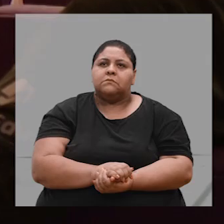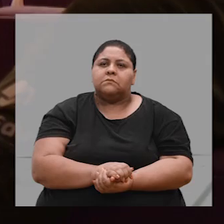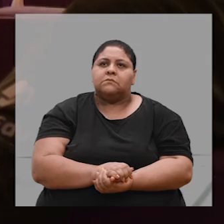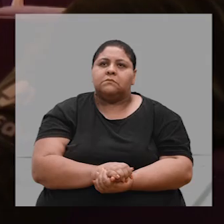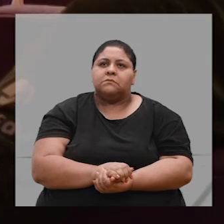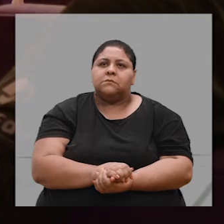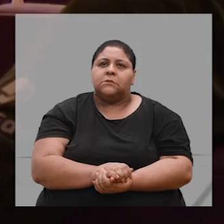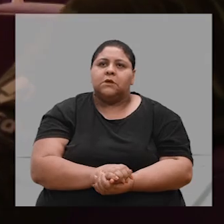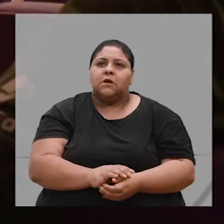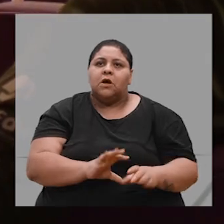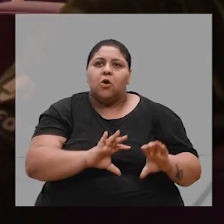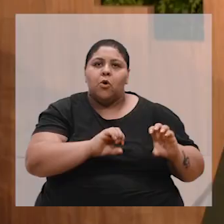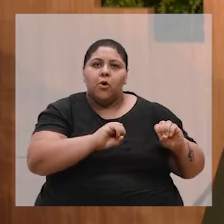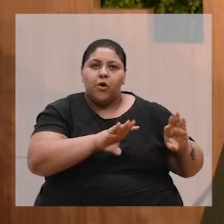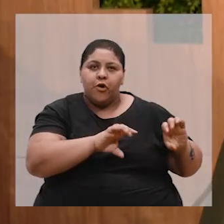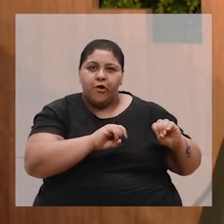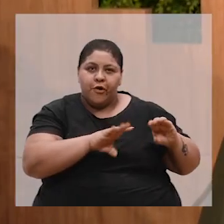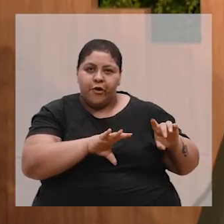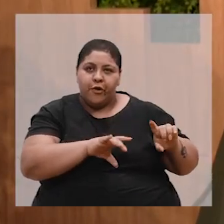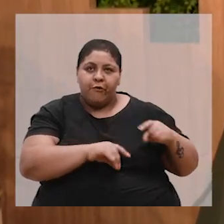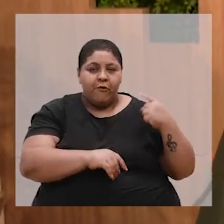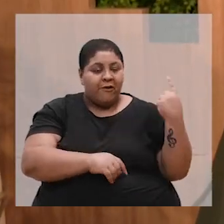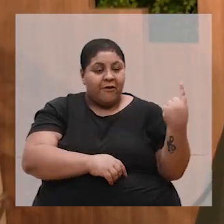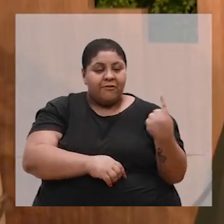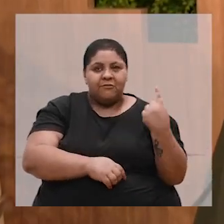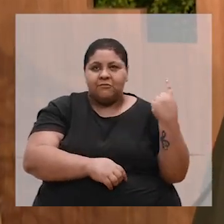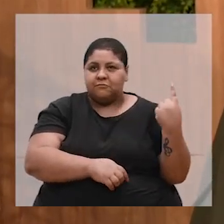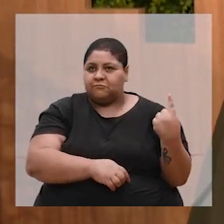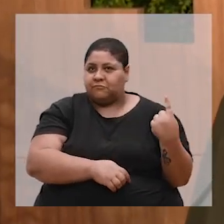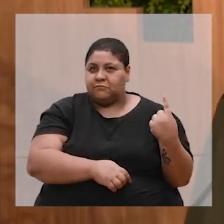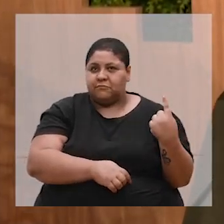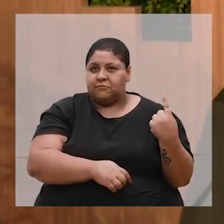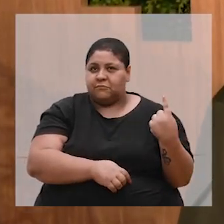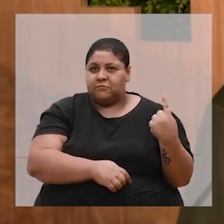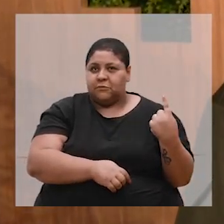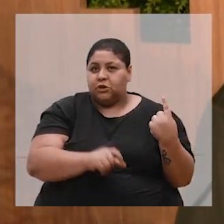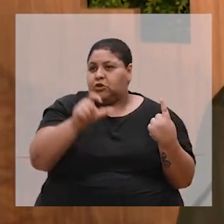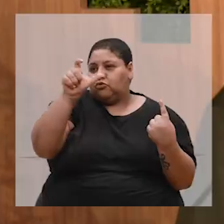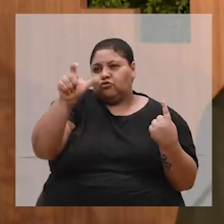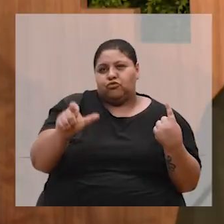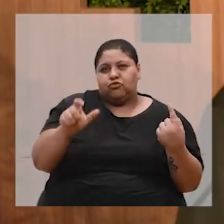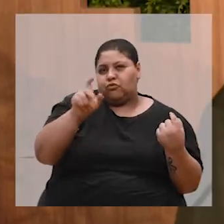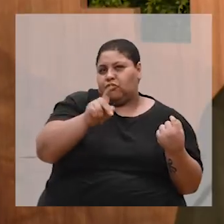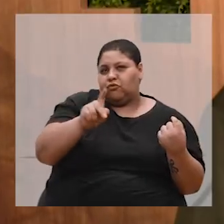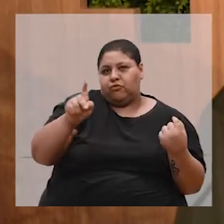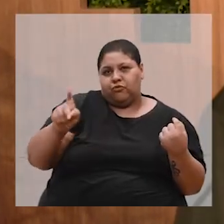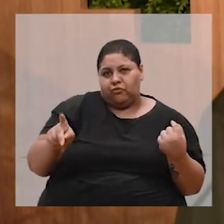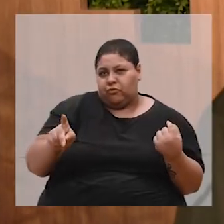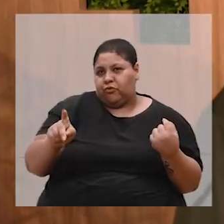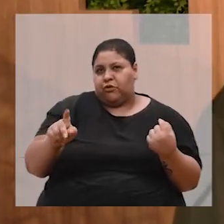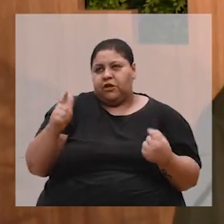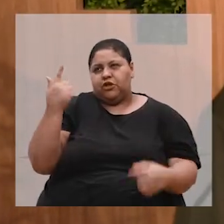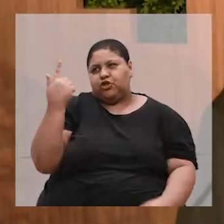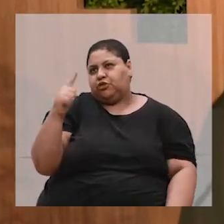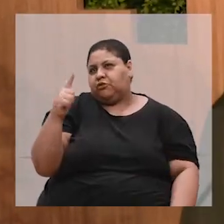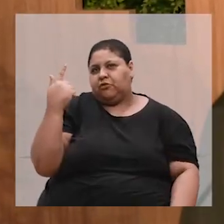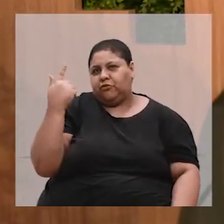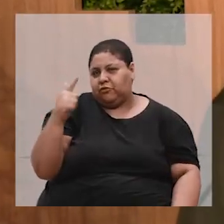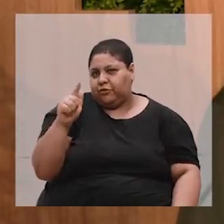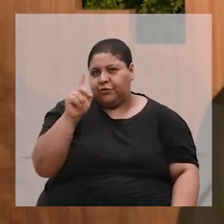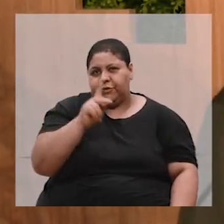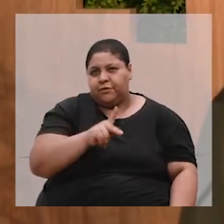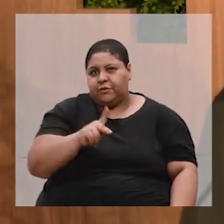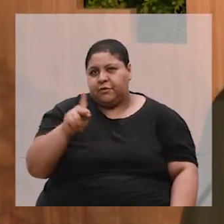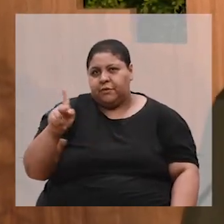A docência, independente de docente, de professor, ser professor de